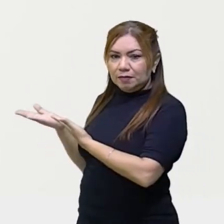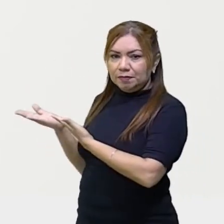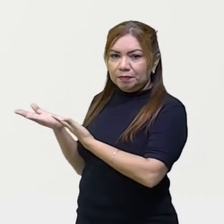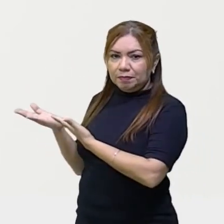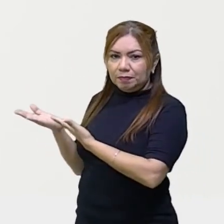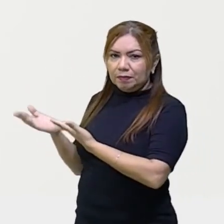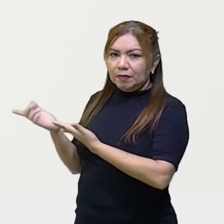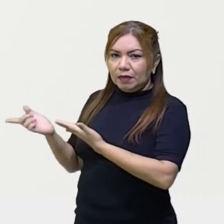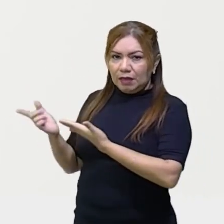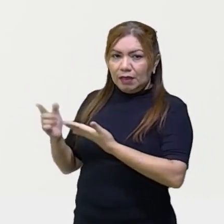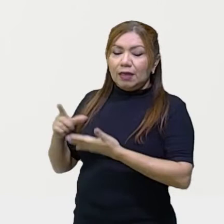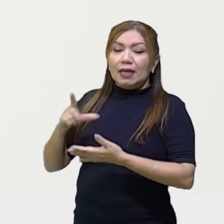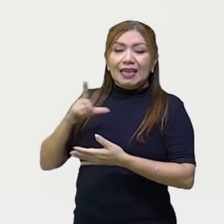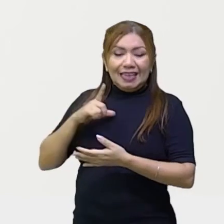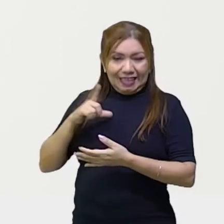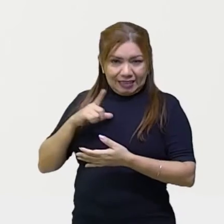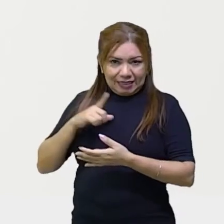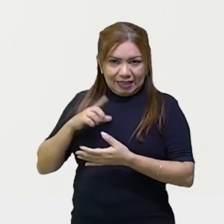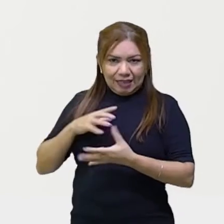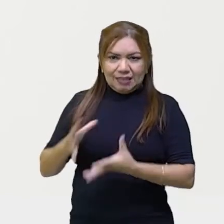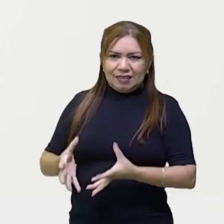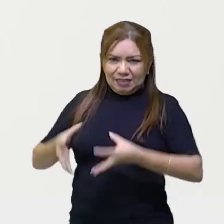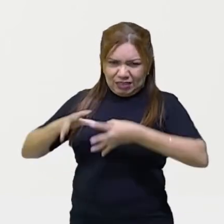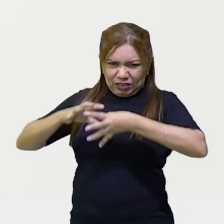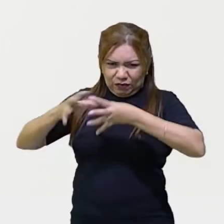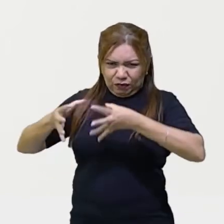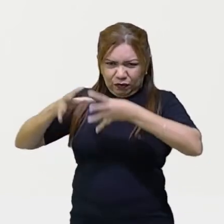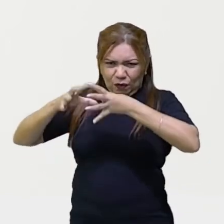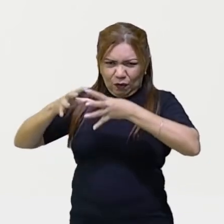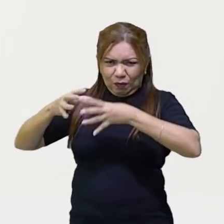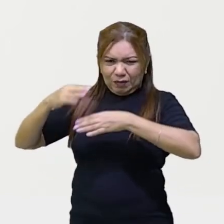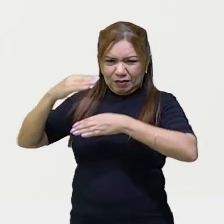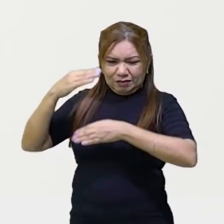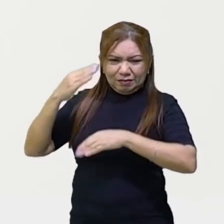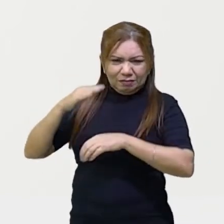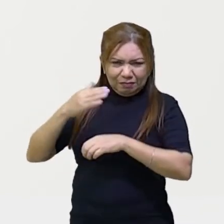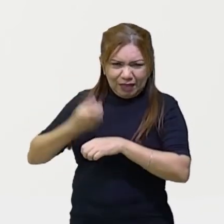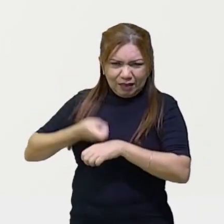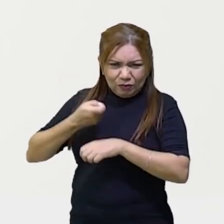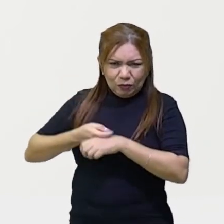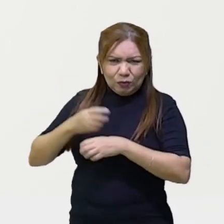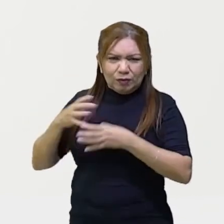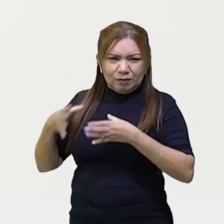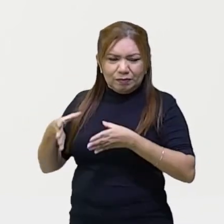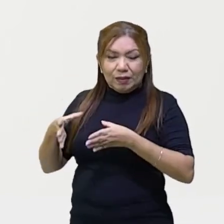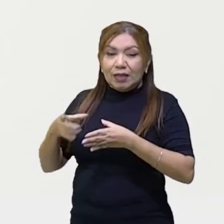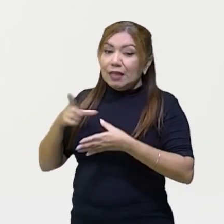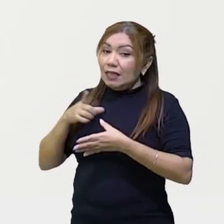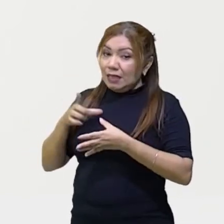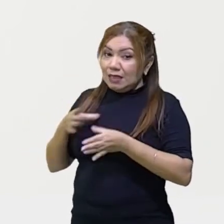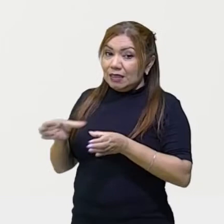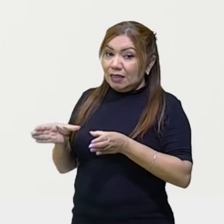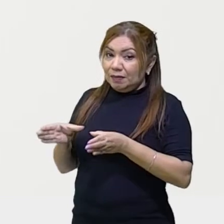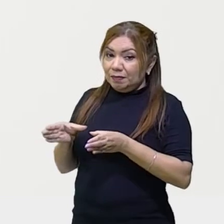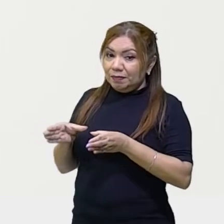e os poliedros eles possuem os seguintes elementos básicos dos poliedros os